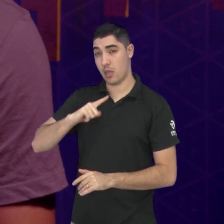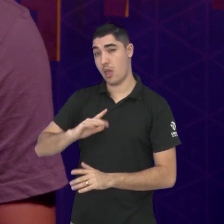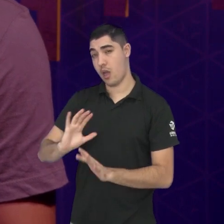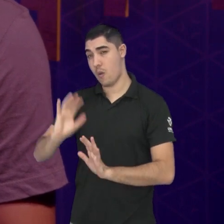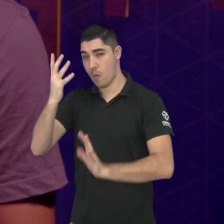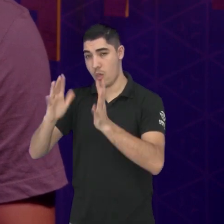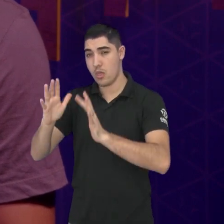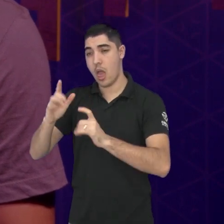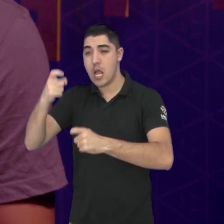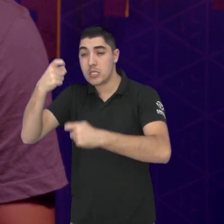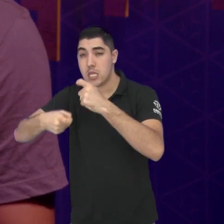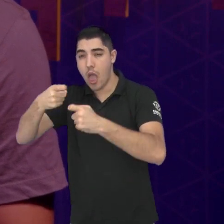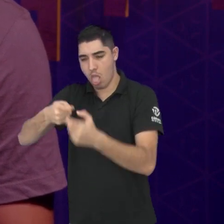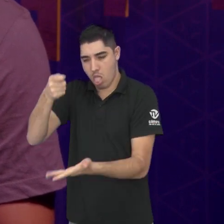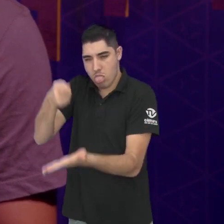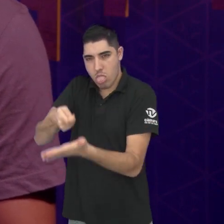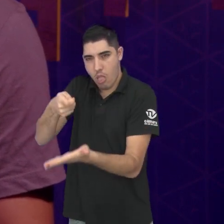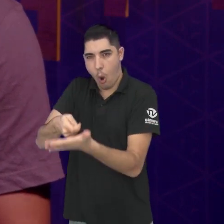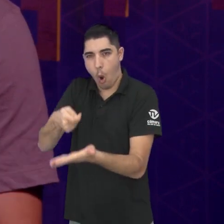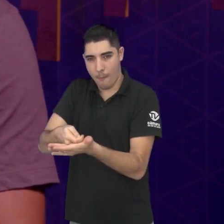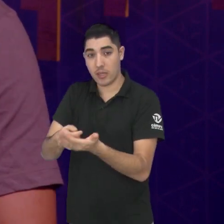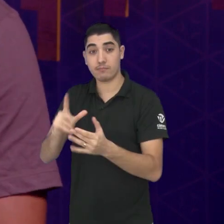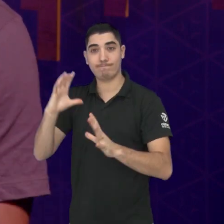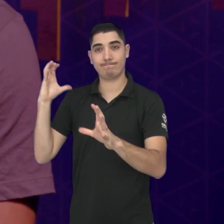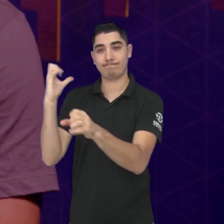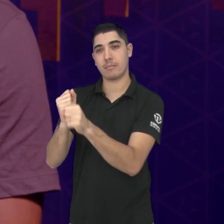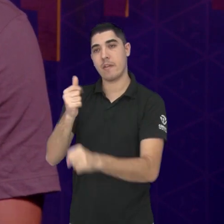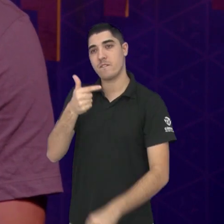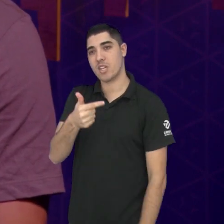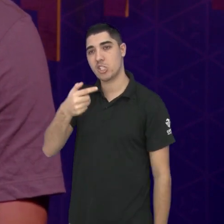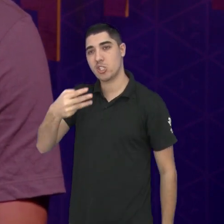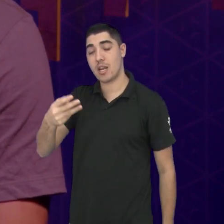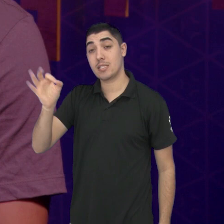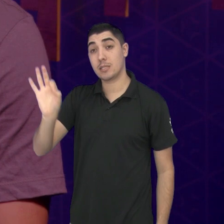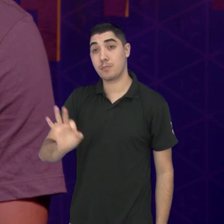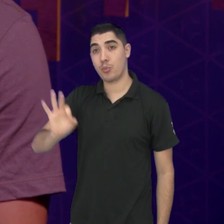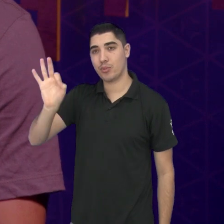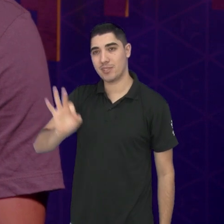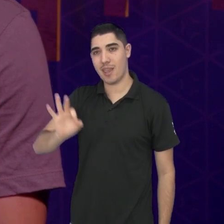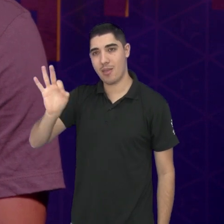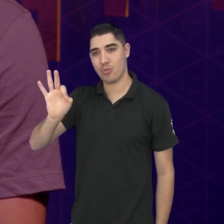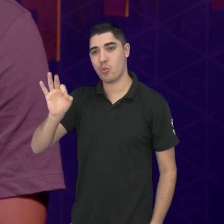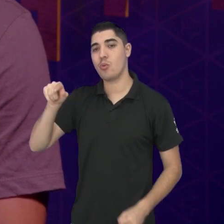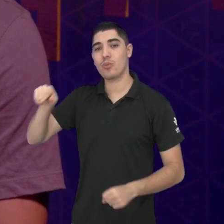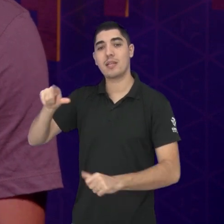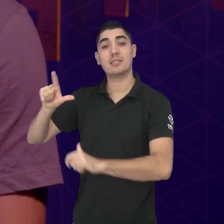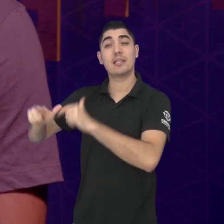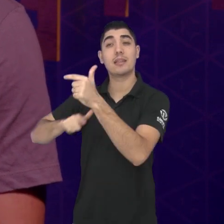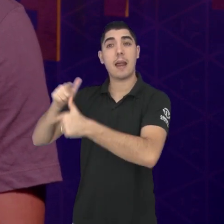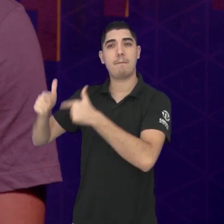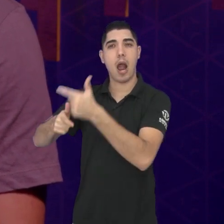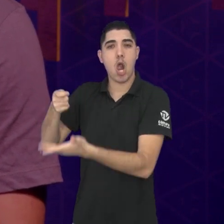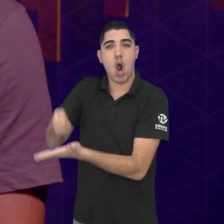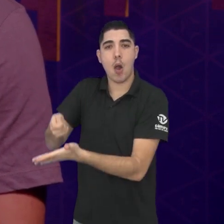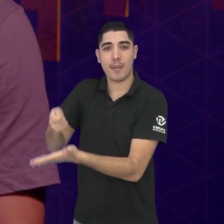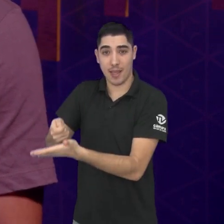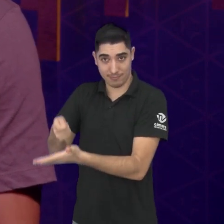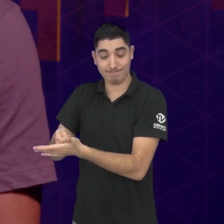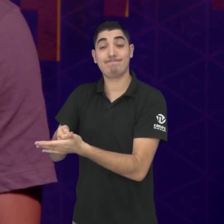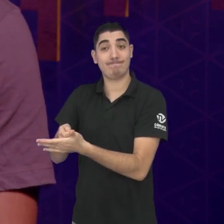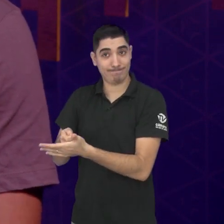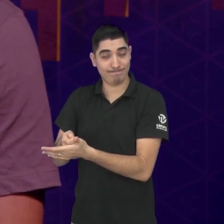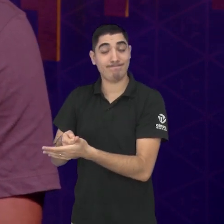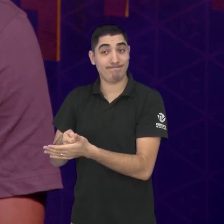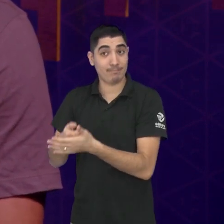forçada representa 23% de todo o trabalho forçado no mundo. E